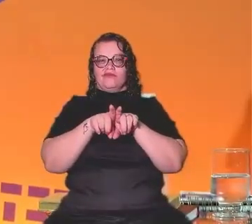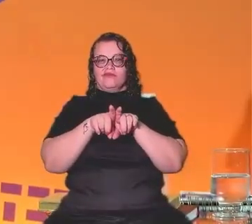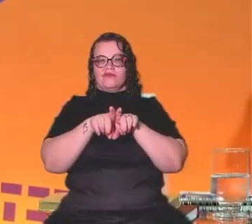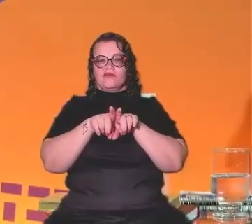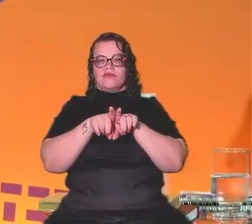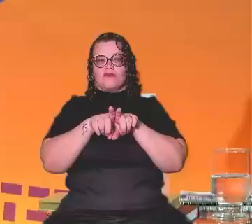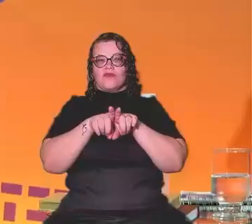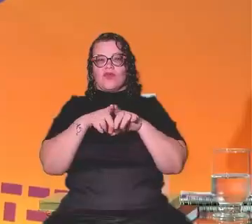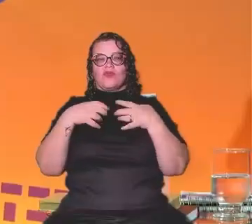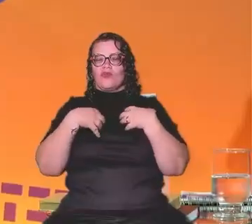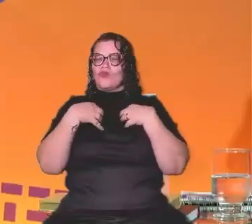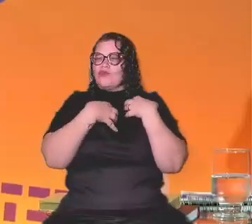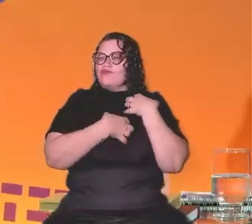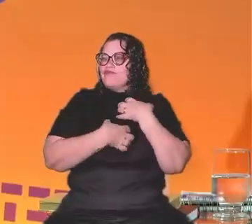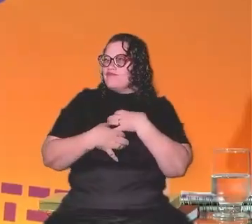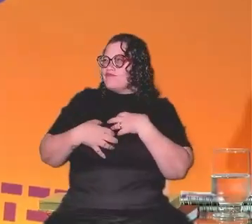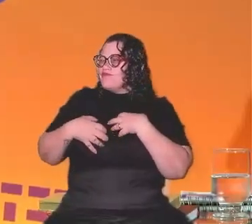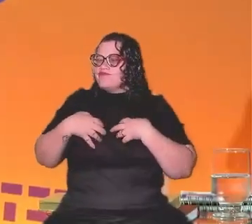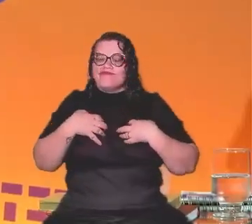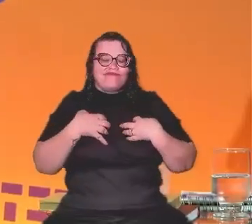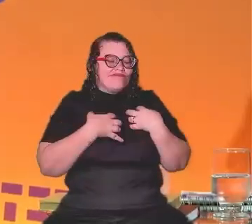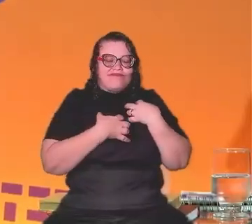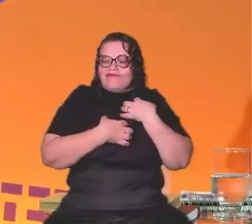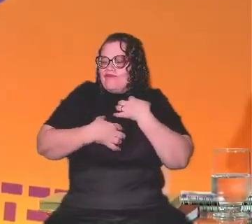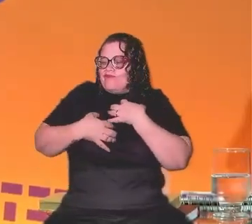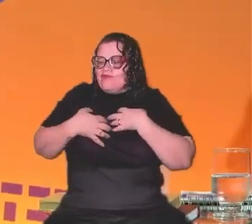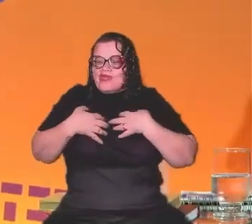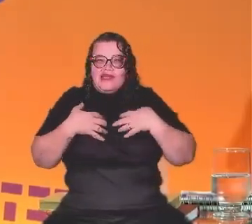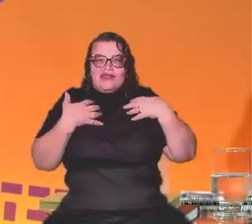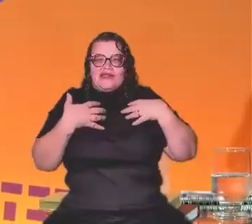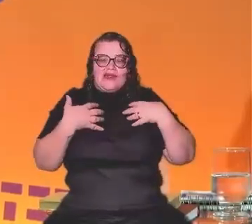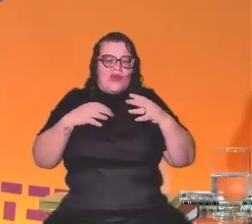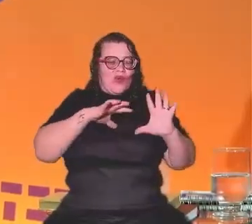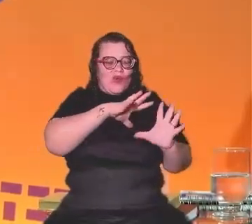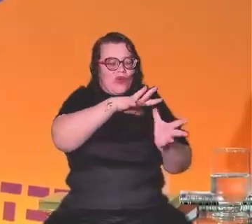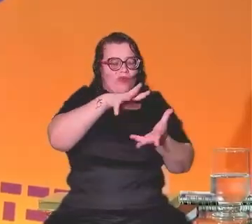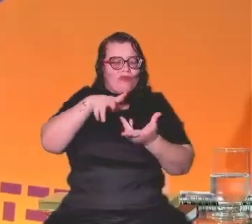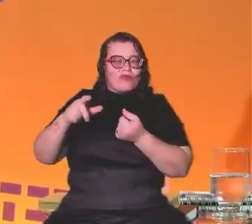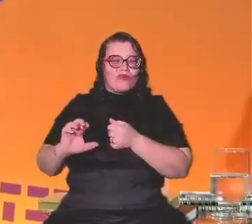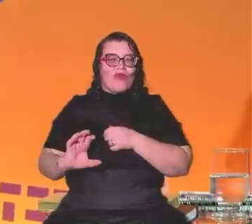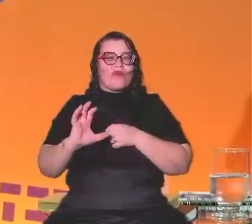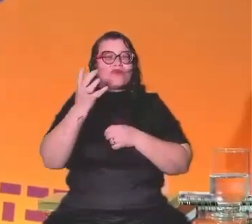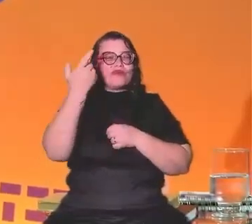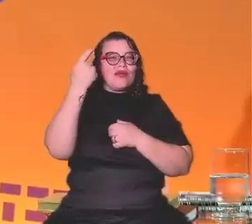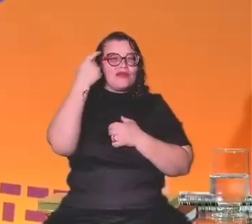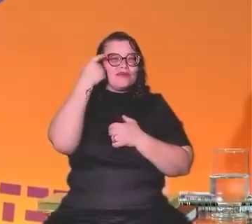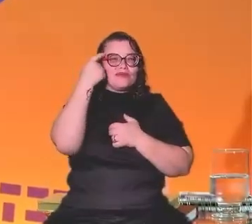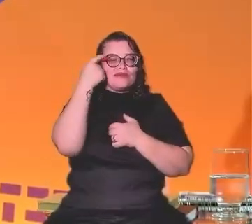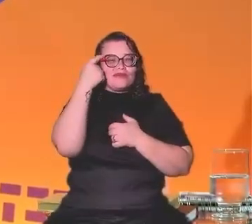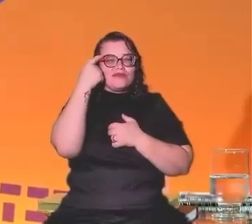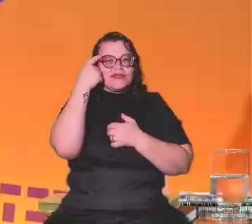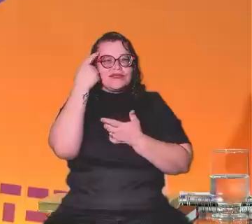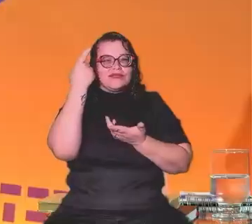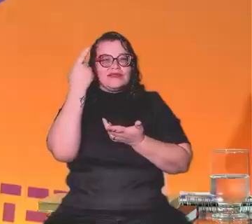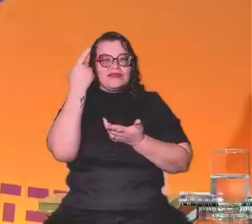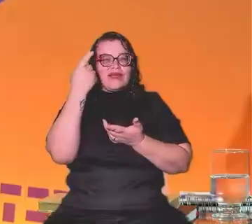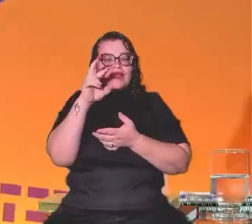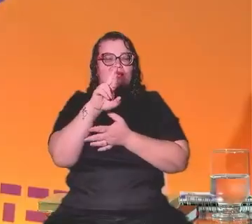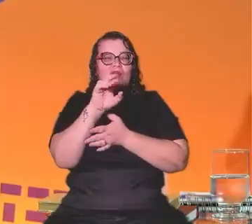Eu estou muito incomodado também com o que vem acontecendo no mundo, né? A gente tem que pensar que a Rosa do